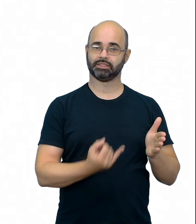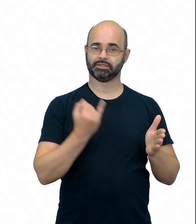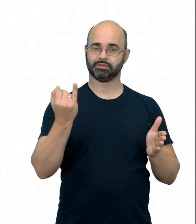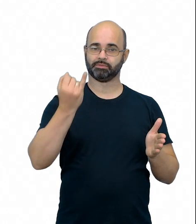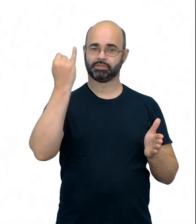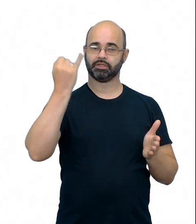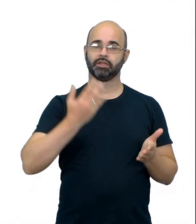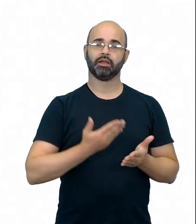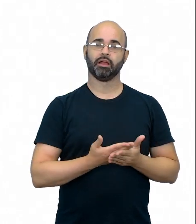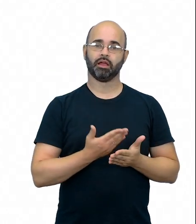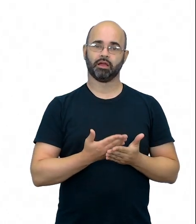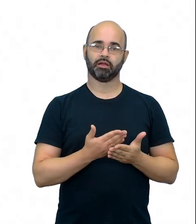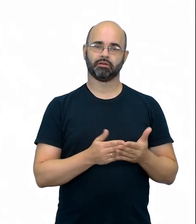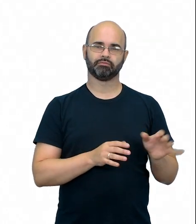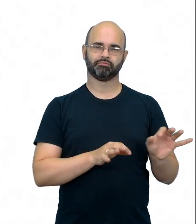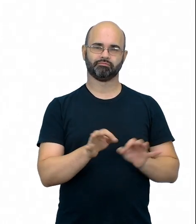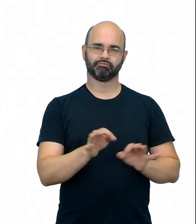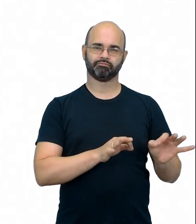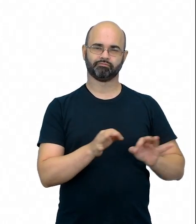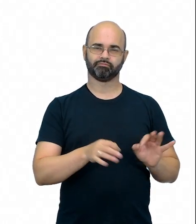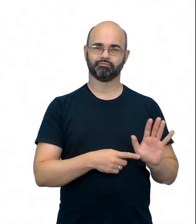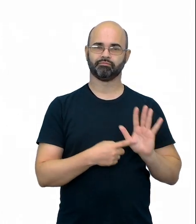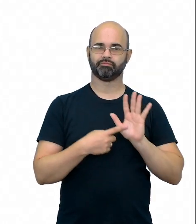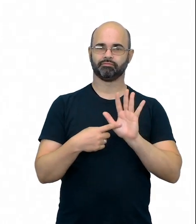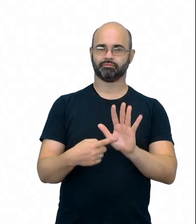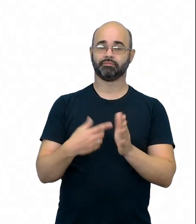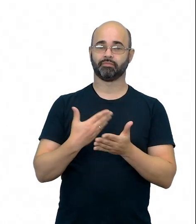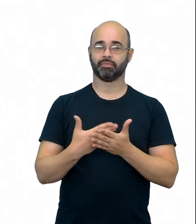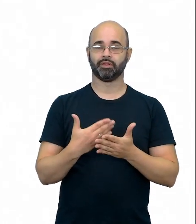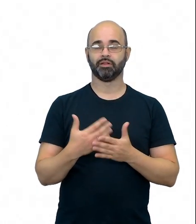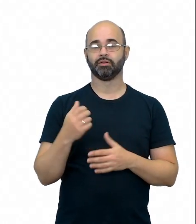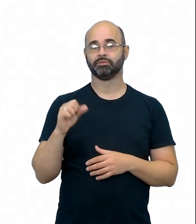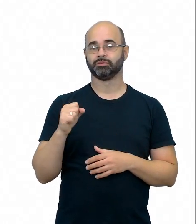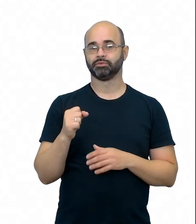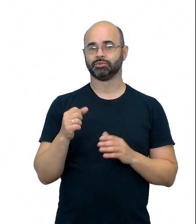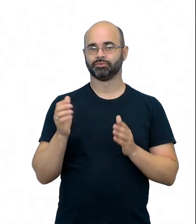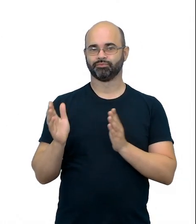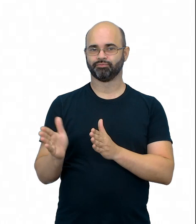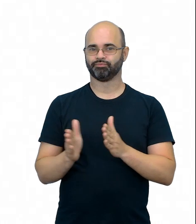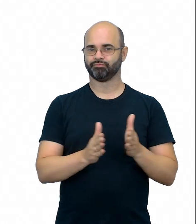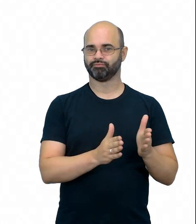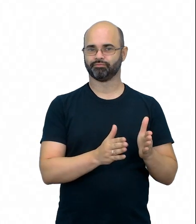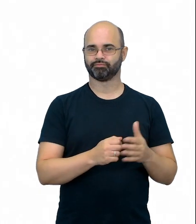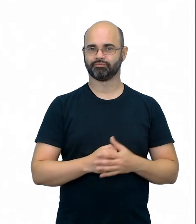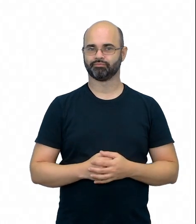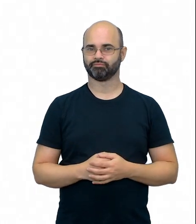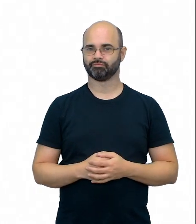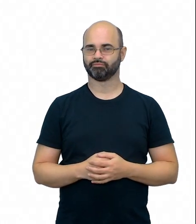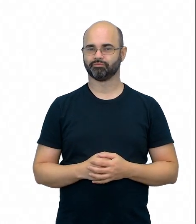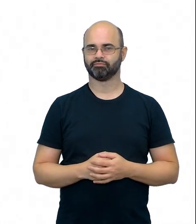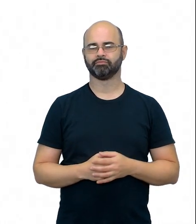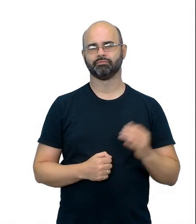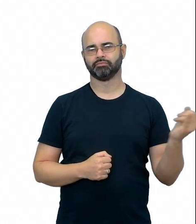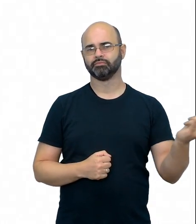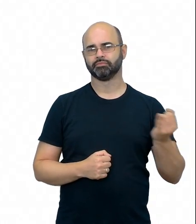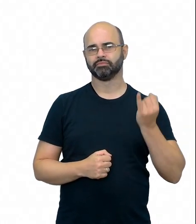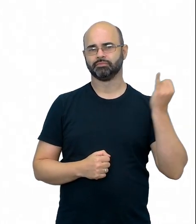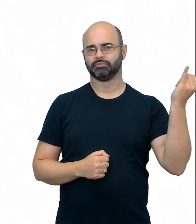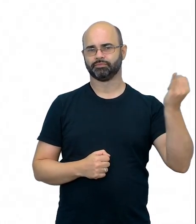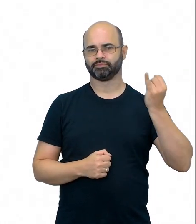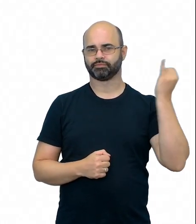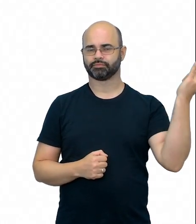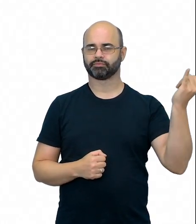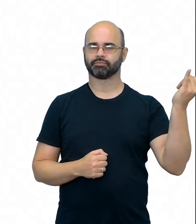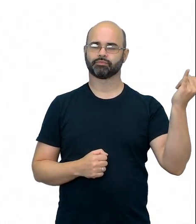ela confronta aí com o panorama dessas 8 aulas nessa sequência. Então, é muito importante fazer um traço de ações